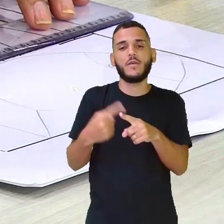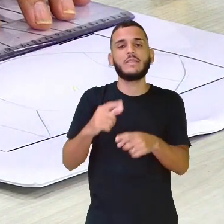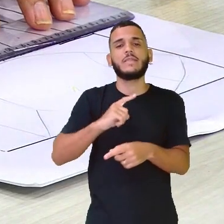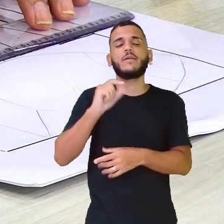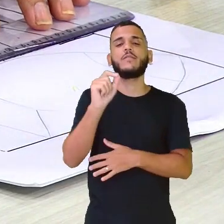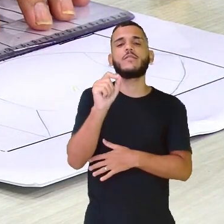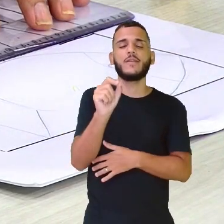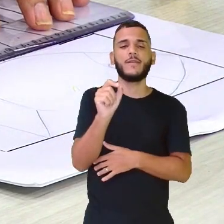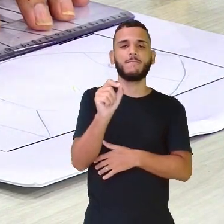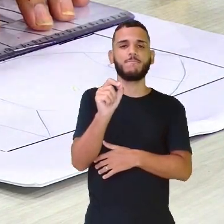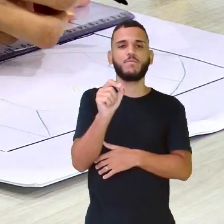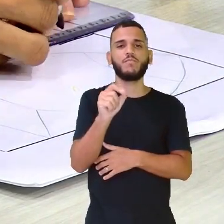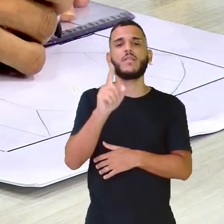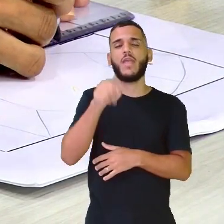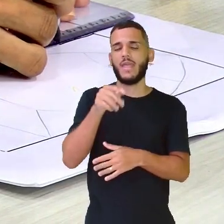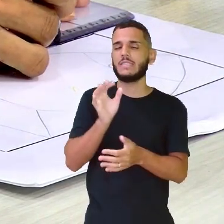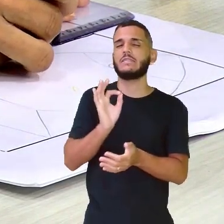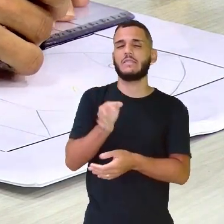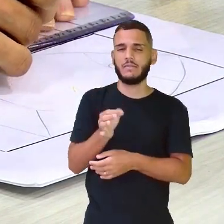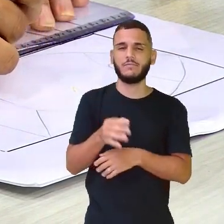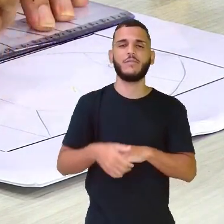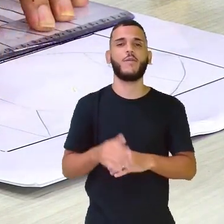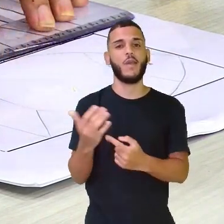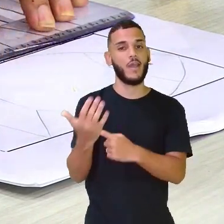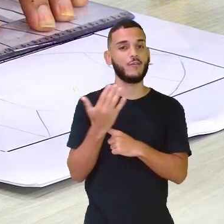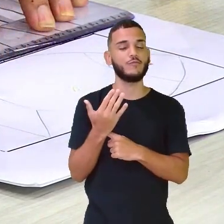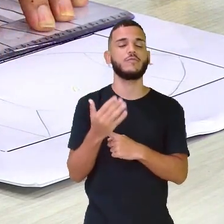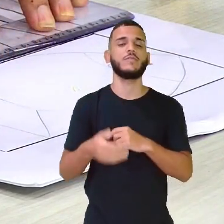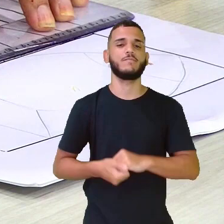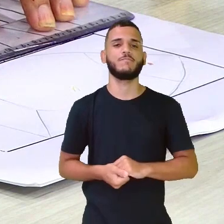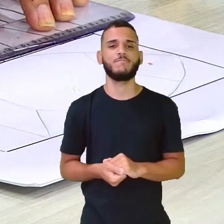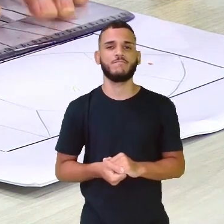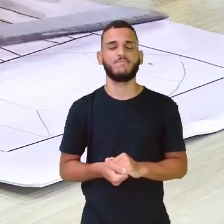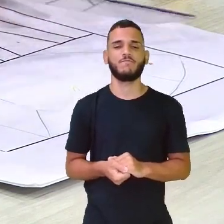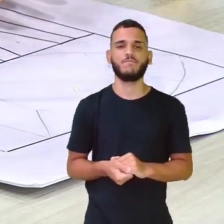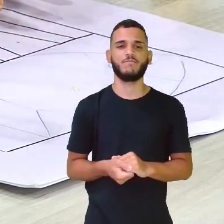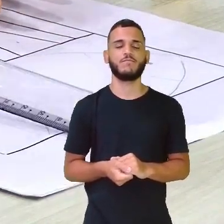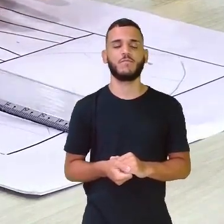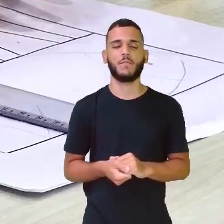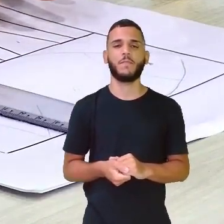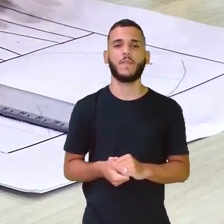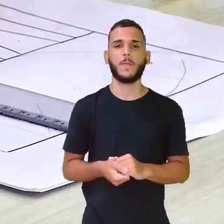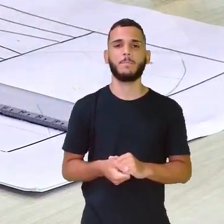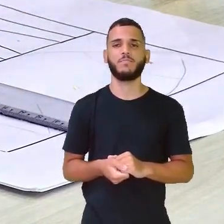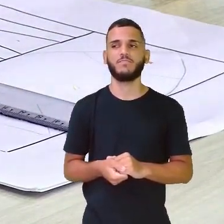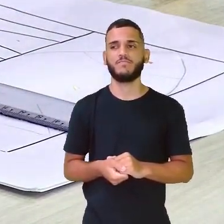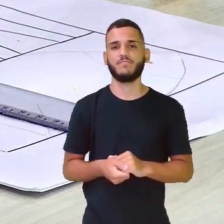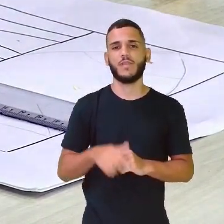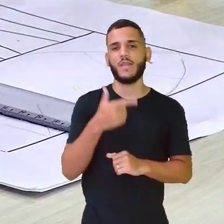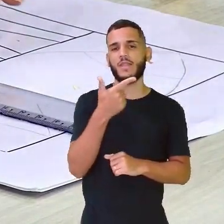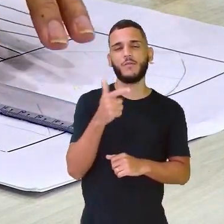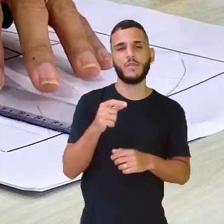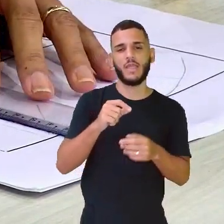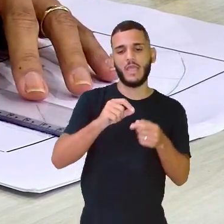trabalho assim, bem certinho. Vai ajudar a gente. Para não ficar assim, aquele